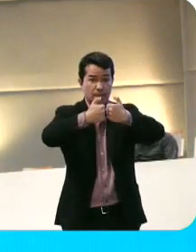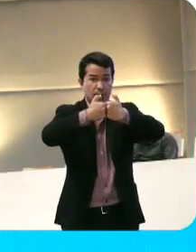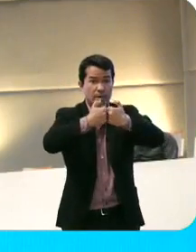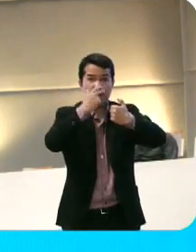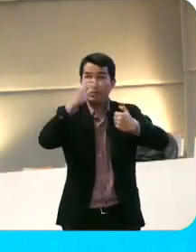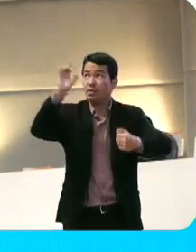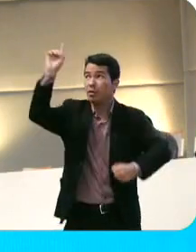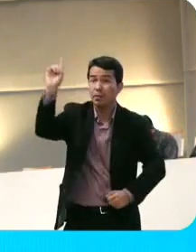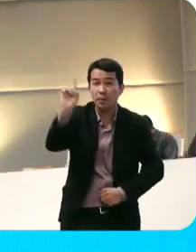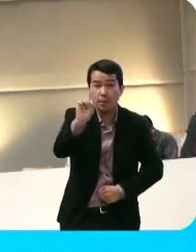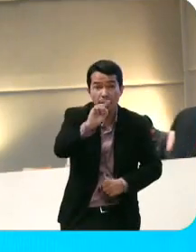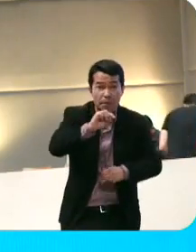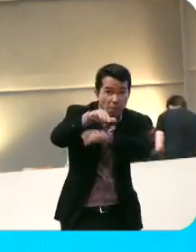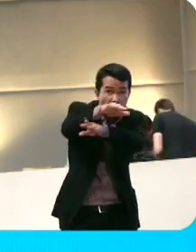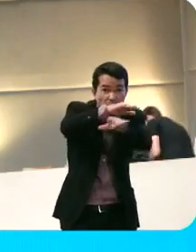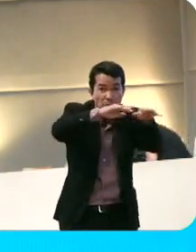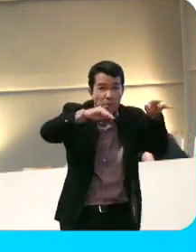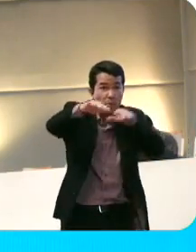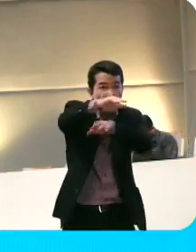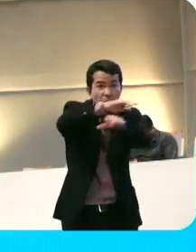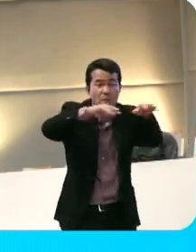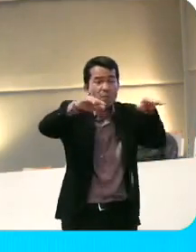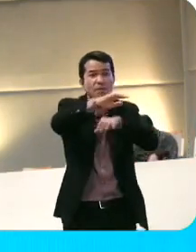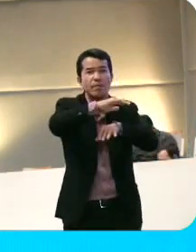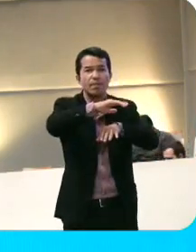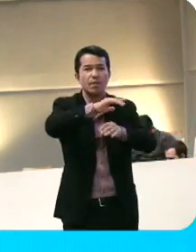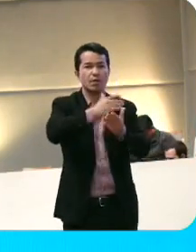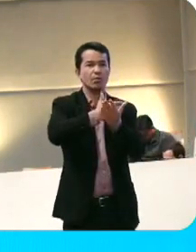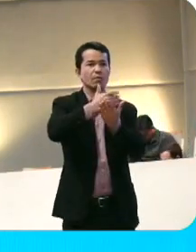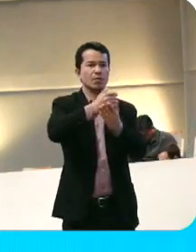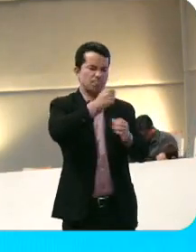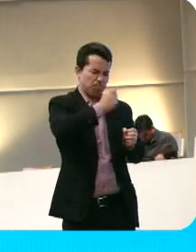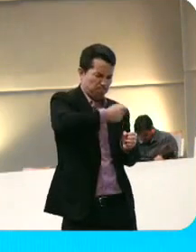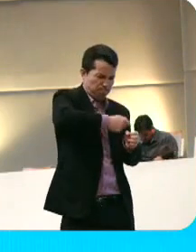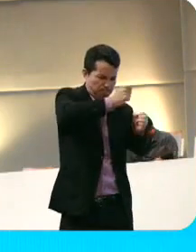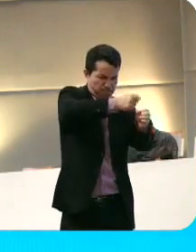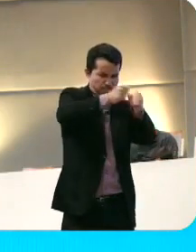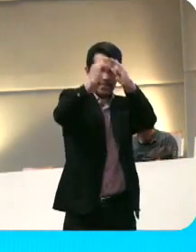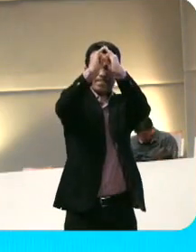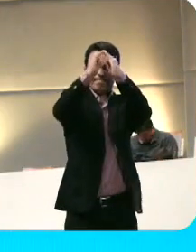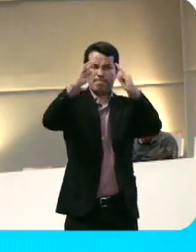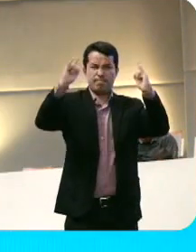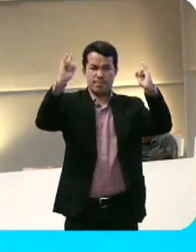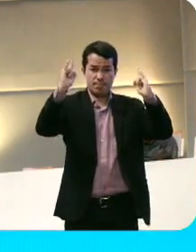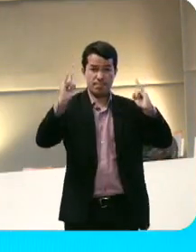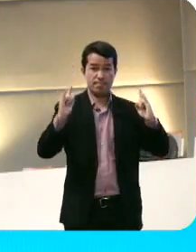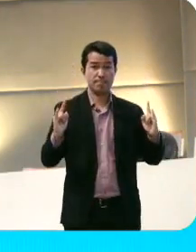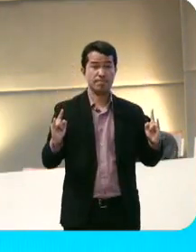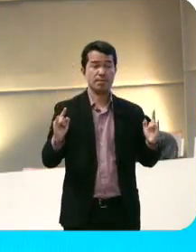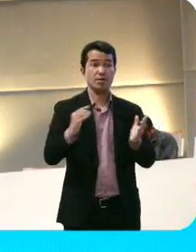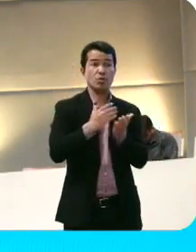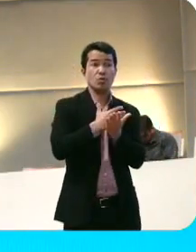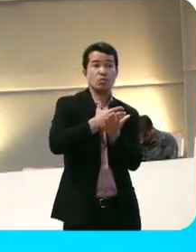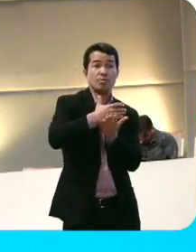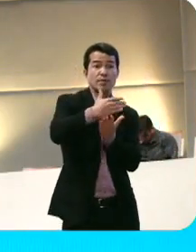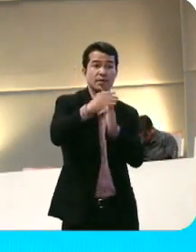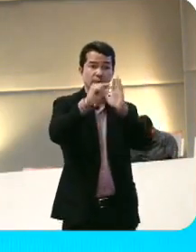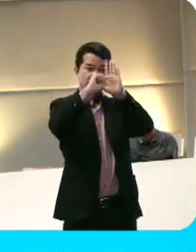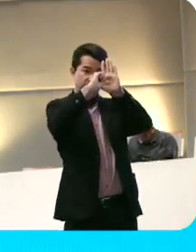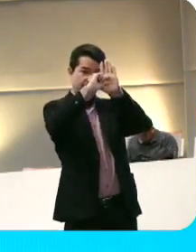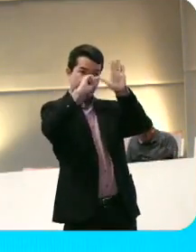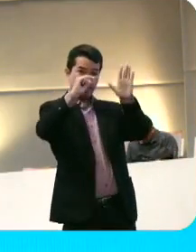meio. E quando eles terminam de construir o tabernáculo e o dedicam ao Senhor, é o texto que nós estamos lendo. Versículo